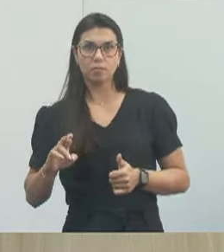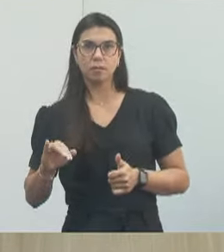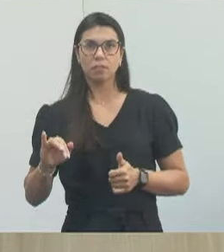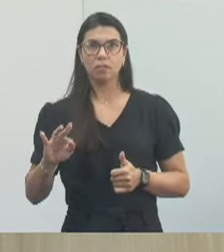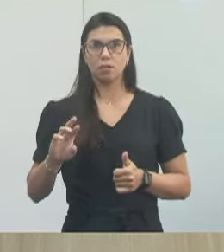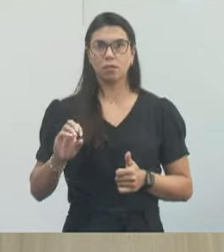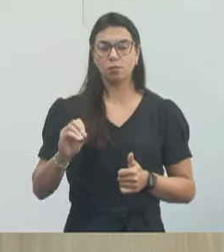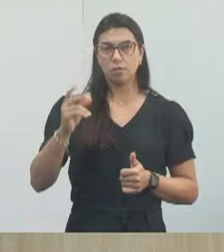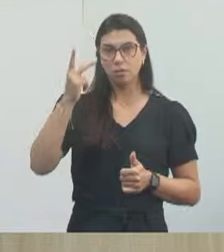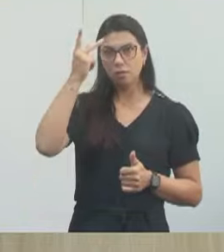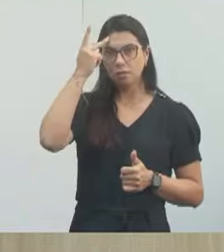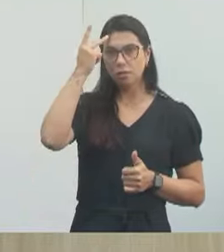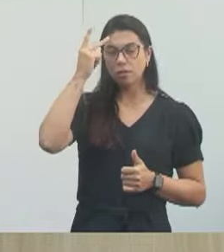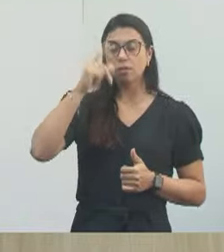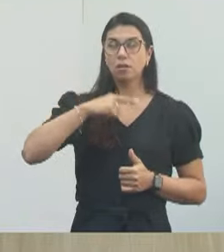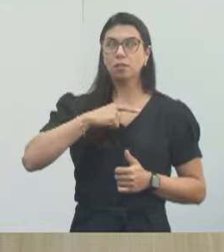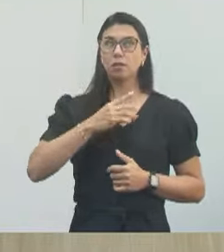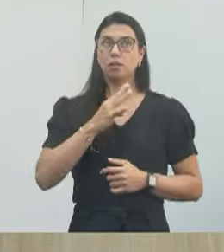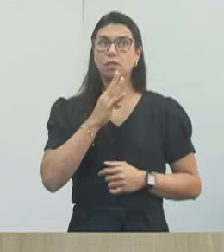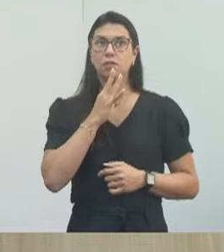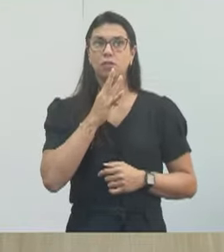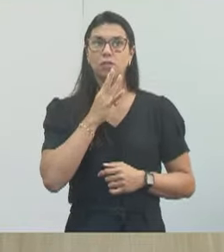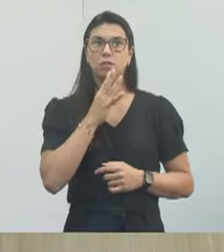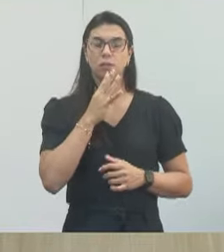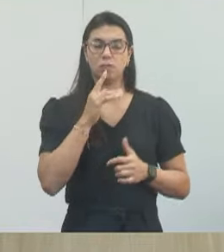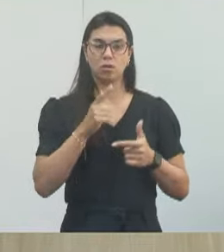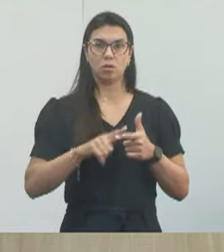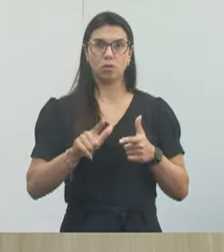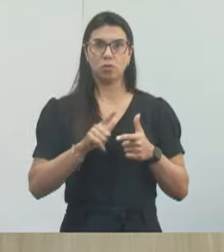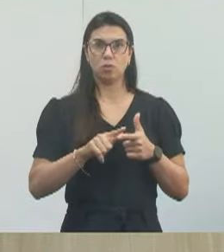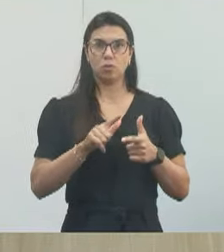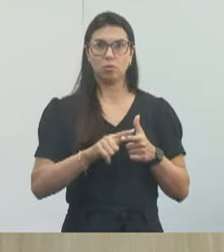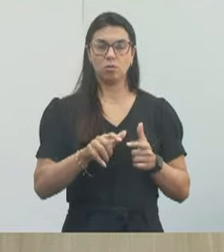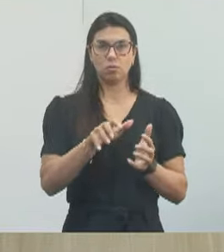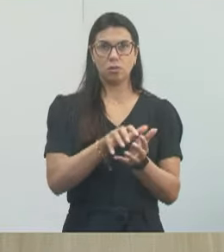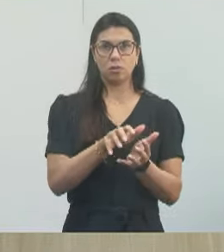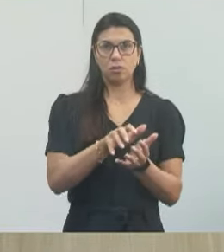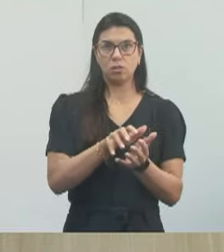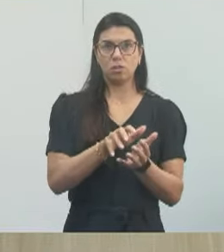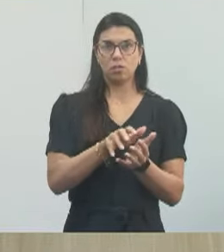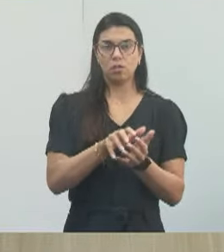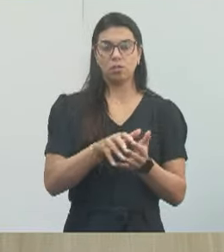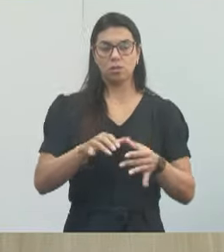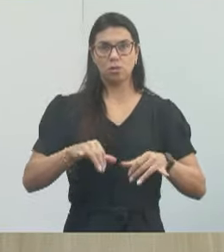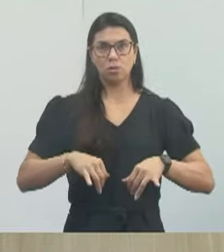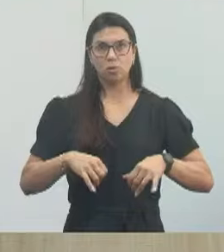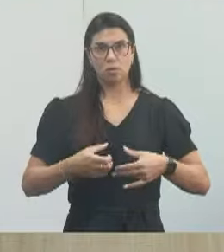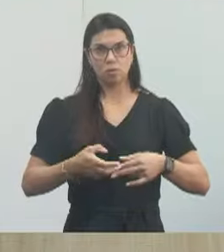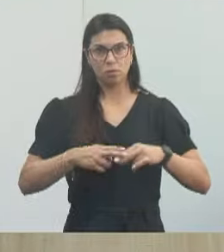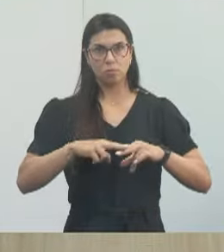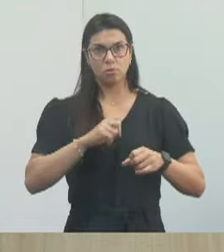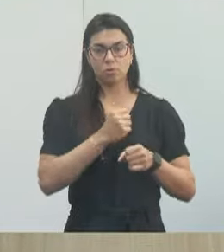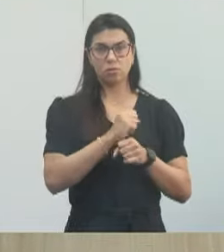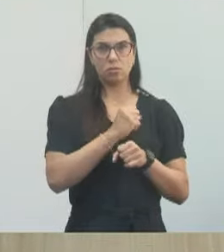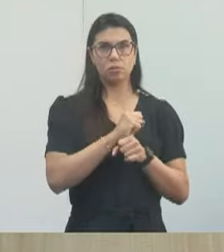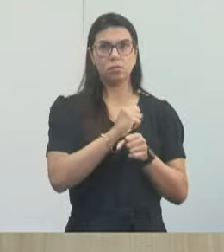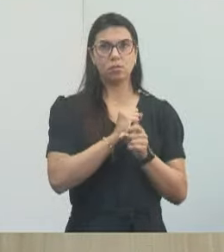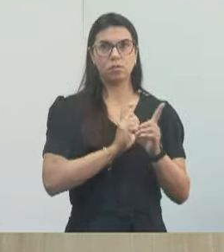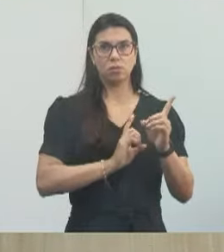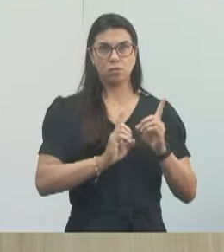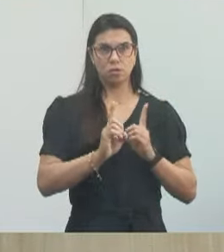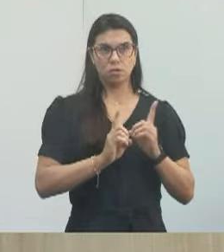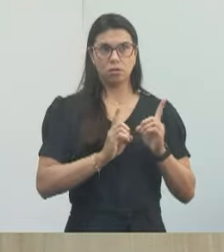Paulo tem conhecimento da situação crítica em jacar das obras na rodovia presente